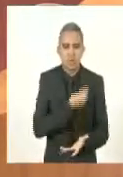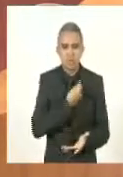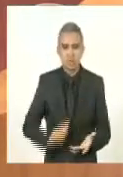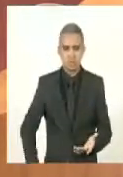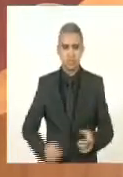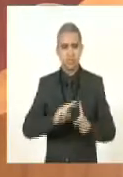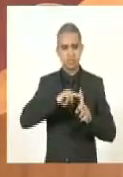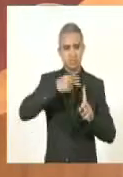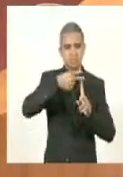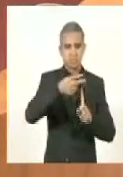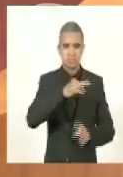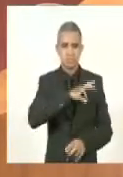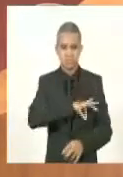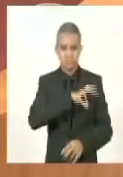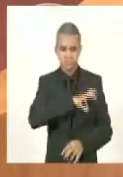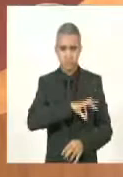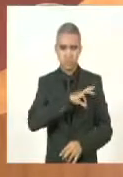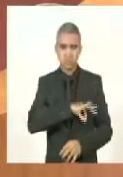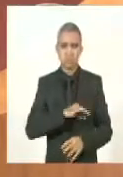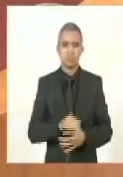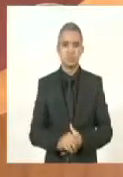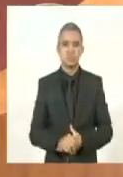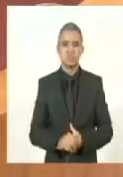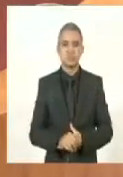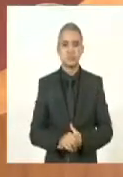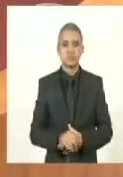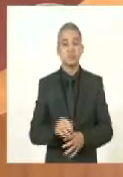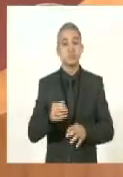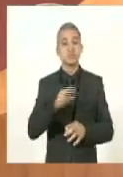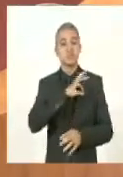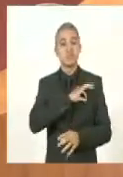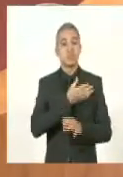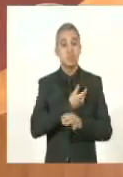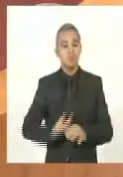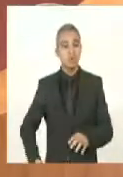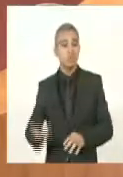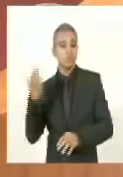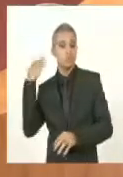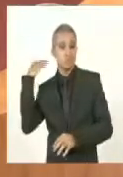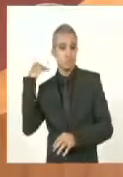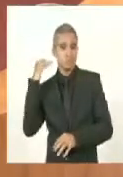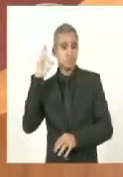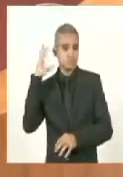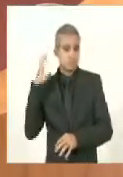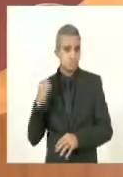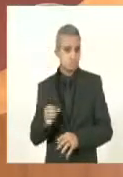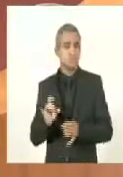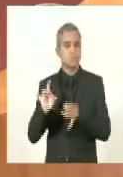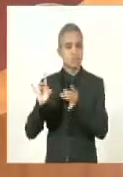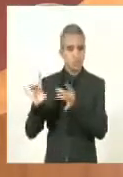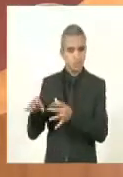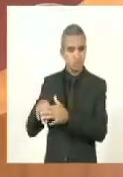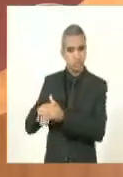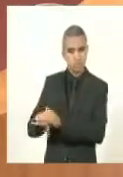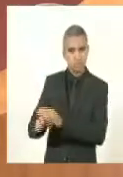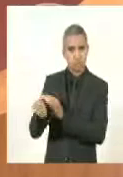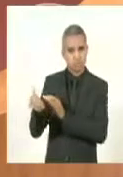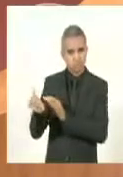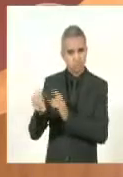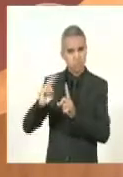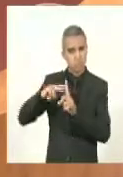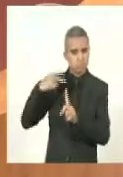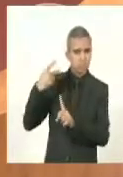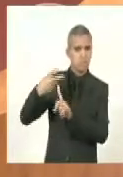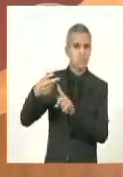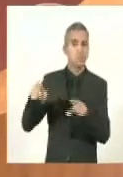valor. E, inclusive, o governo passado deixou uma margem de manobra muito grande para você aumentar, para você contratar, para você